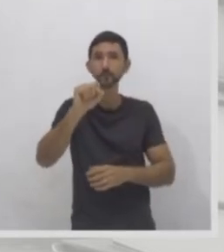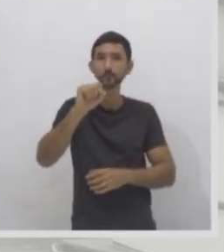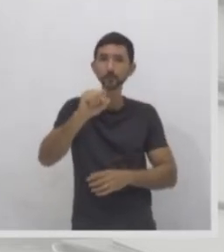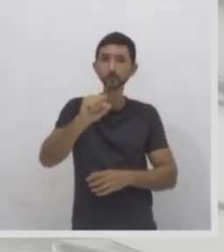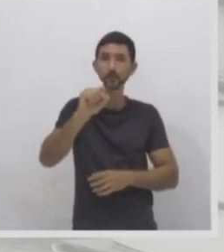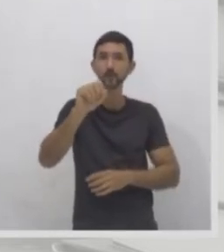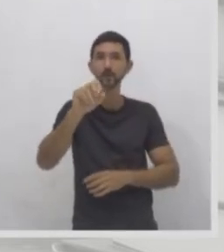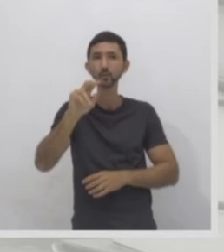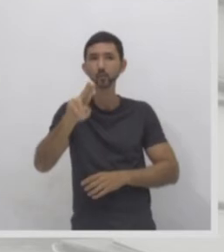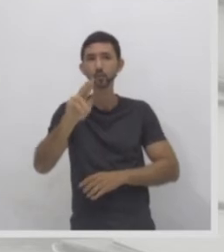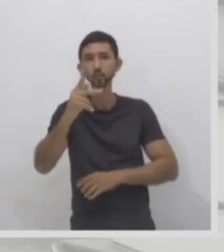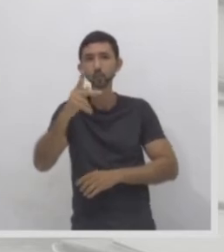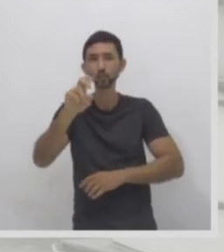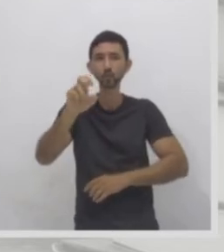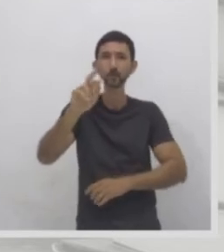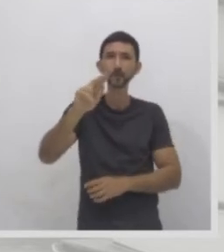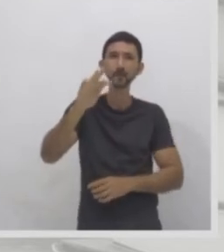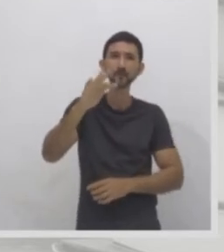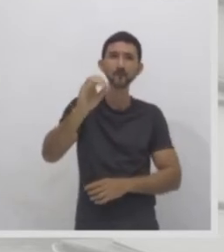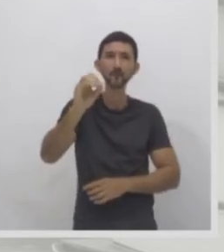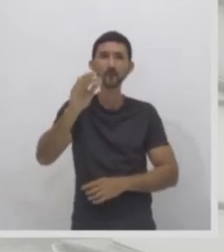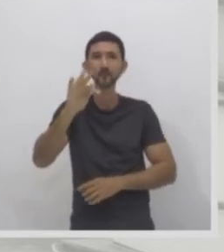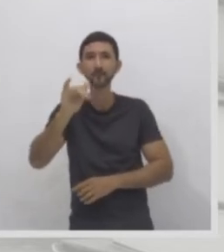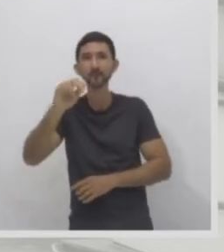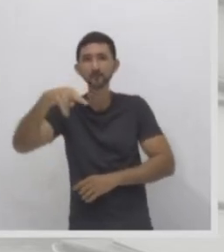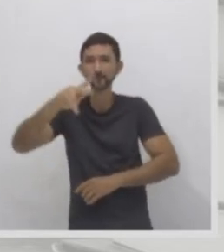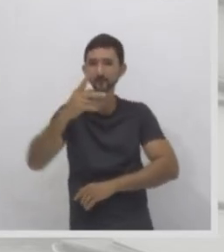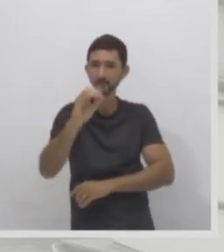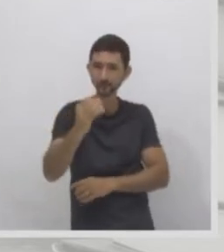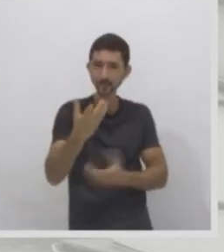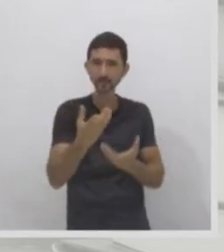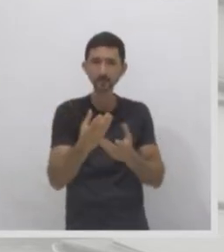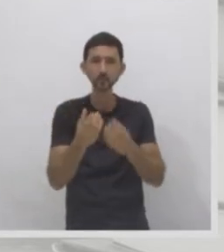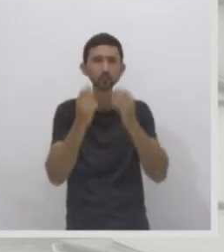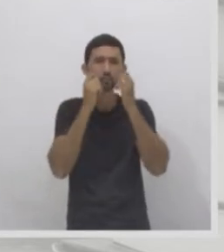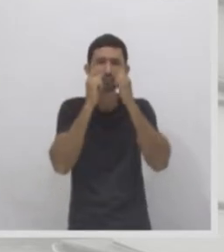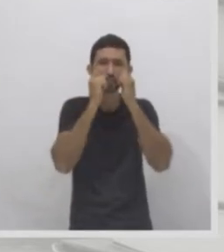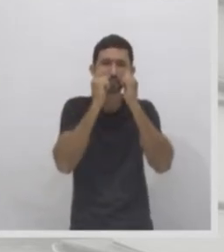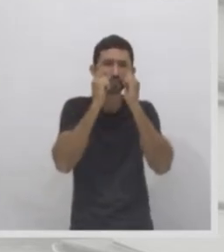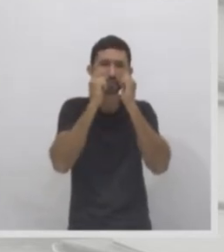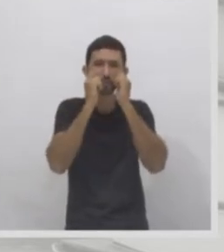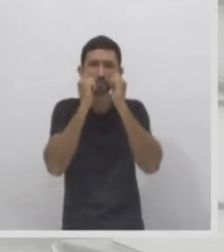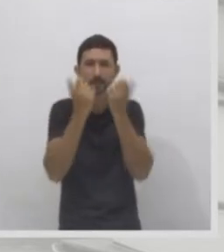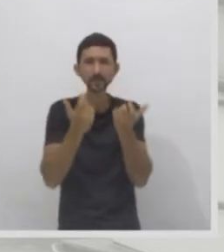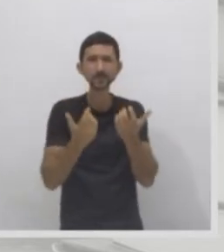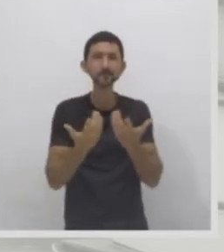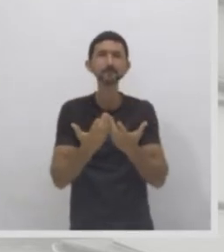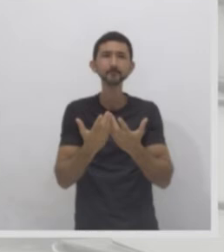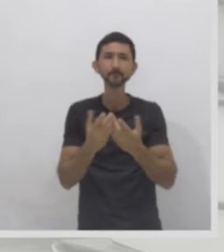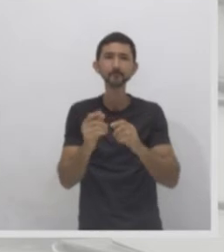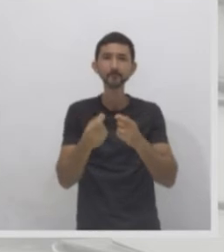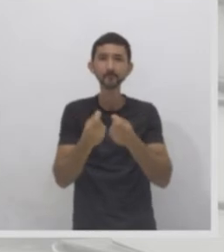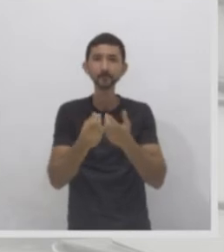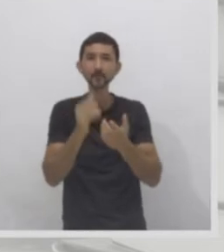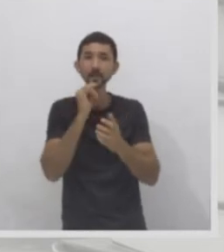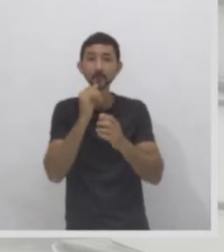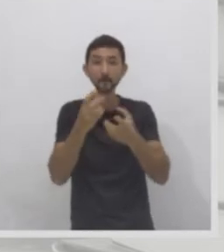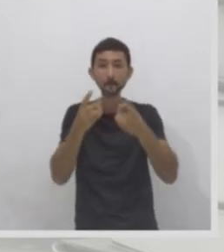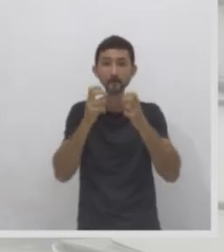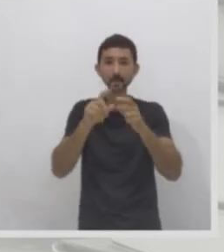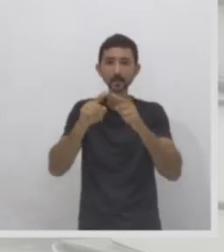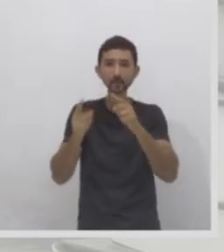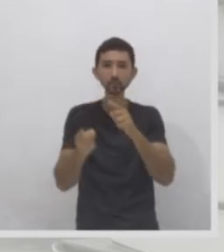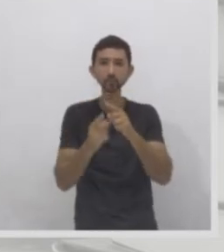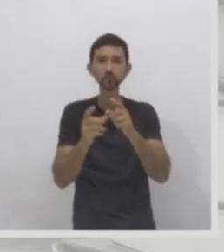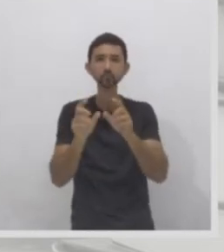de um adjetivo com um substantivo, super fofinho com momento, e percebe que, de novo, esse